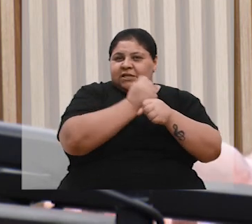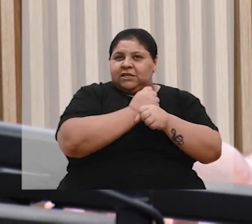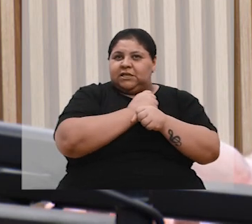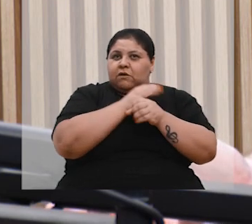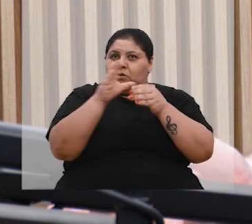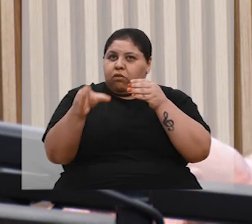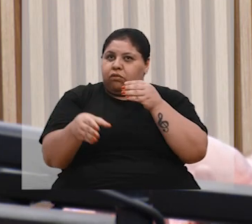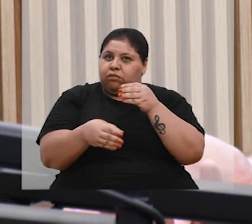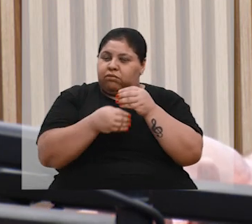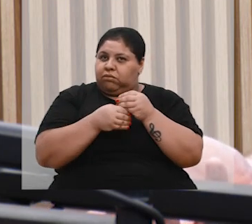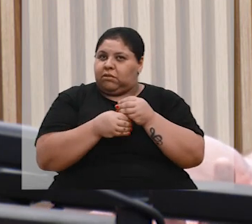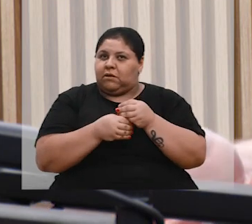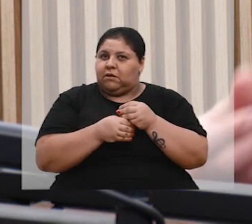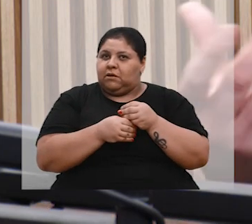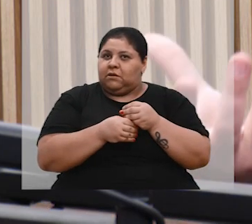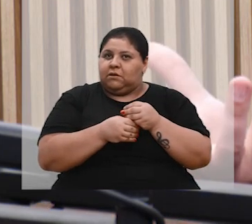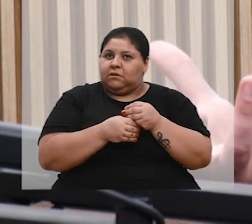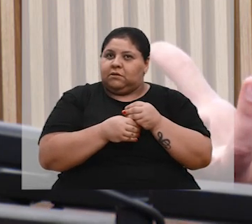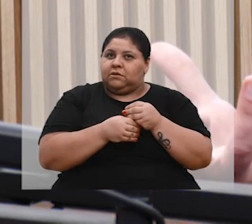esse espírito das